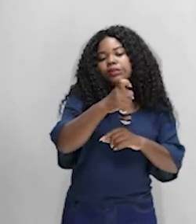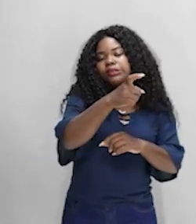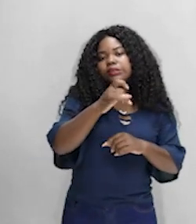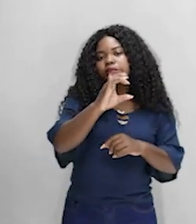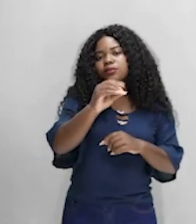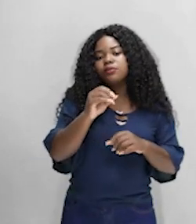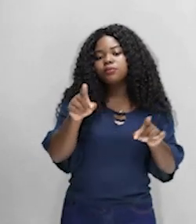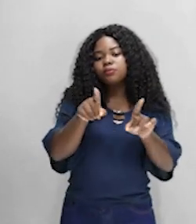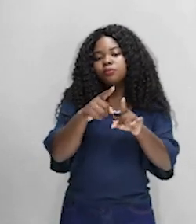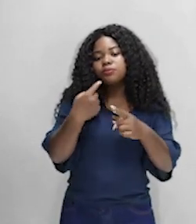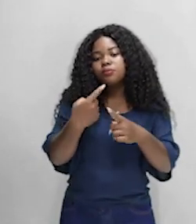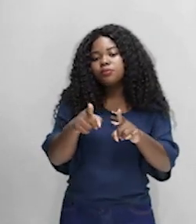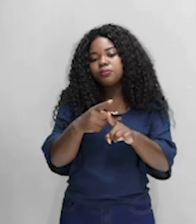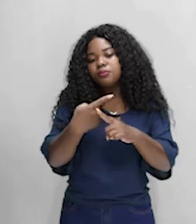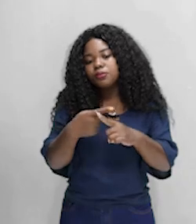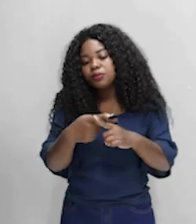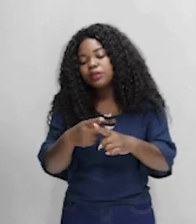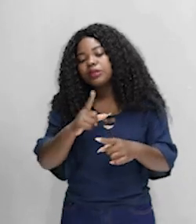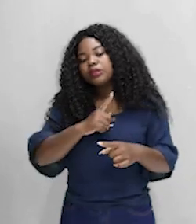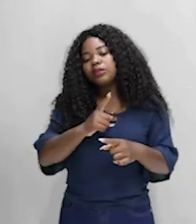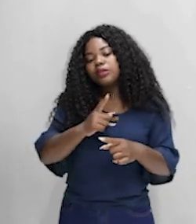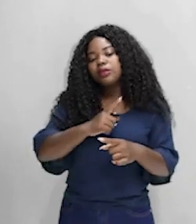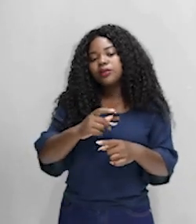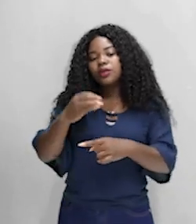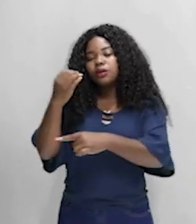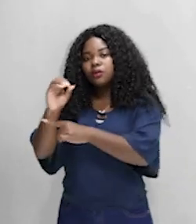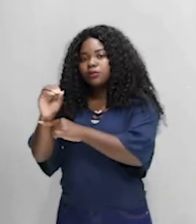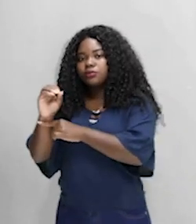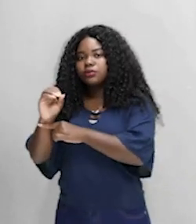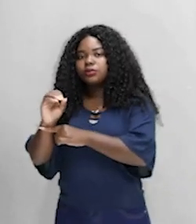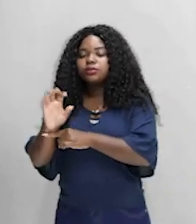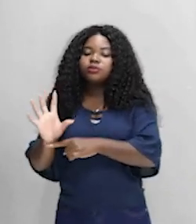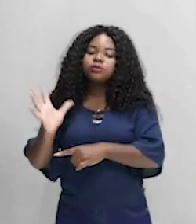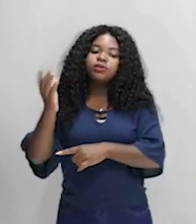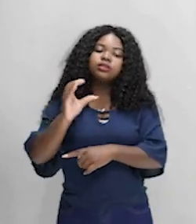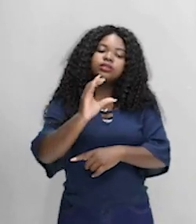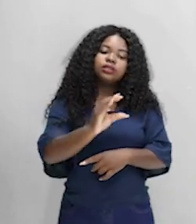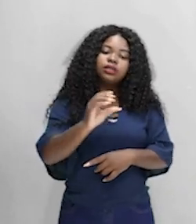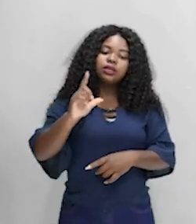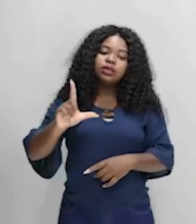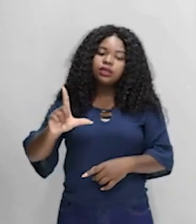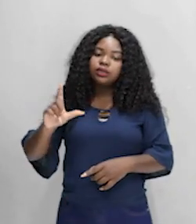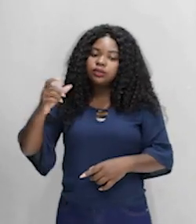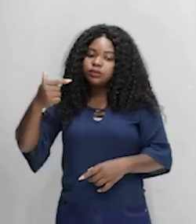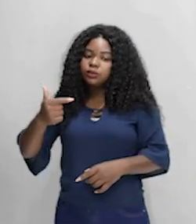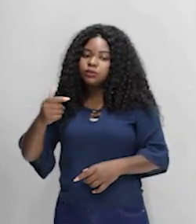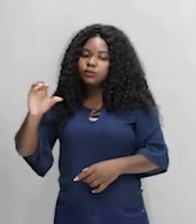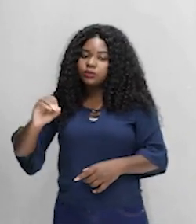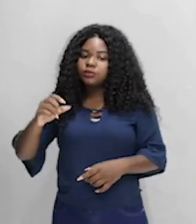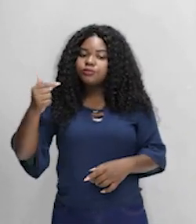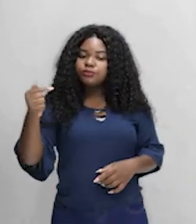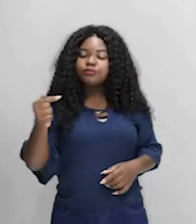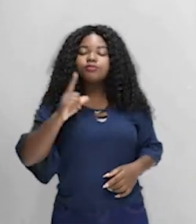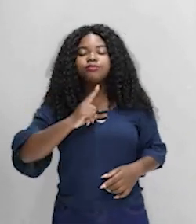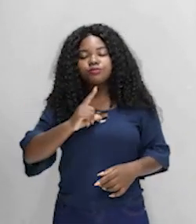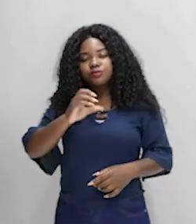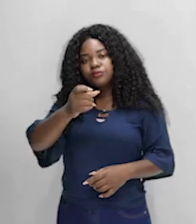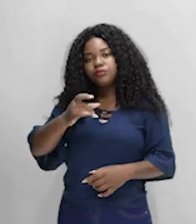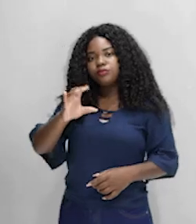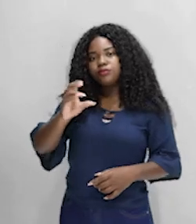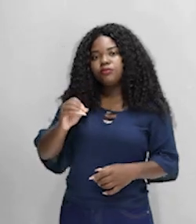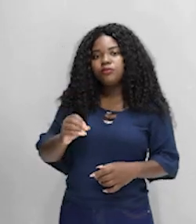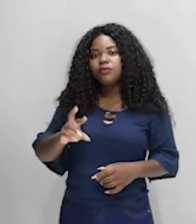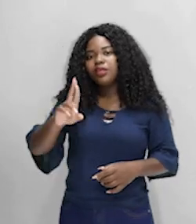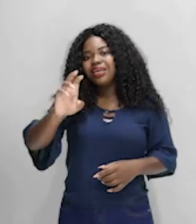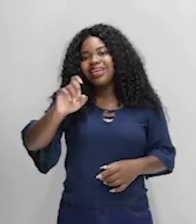em oxigênio. Então, isso acontece, ó, Cl2O7. Então, nós temos um óxido. Ele está reagindo com uma